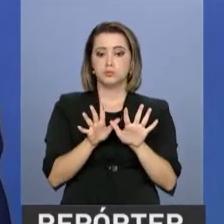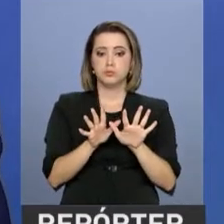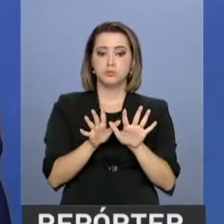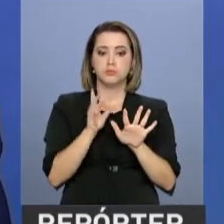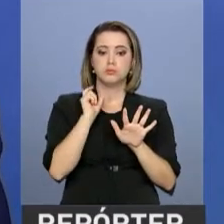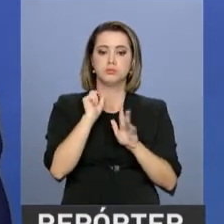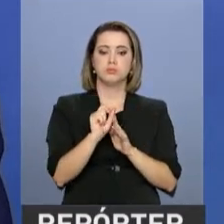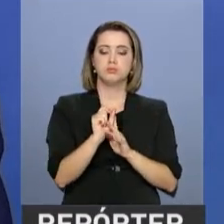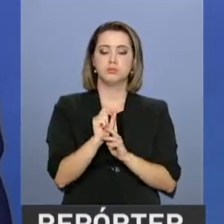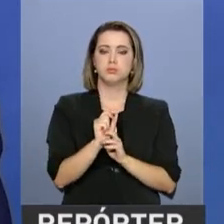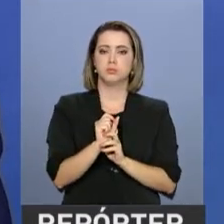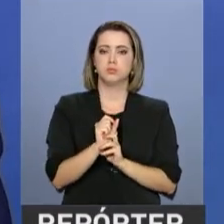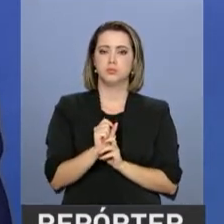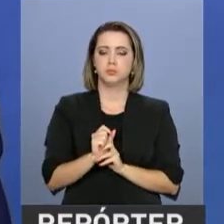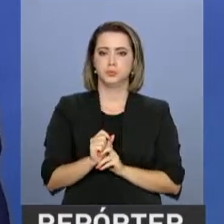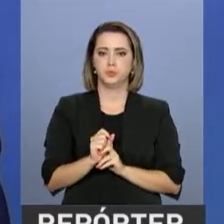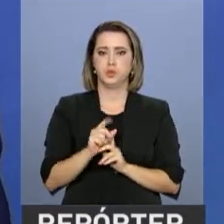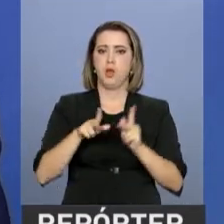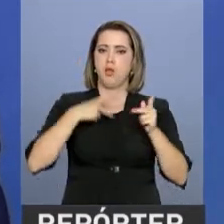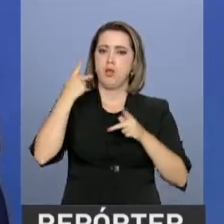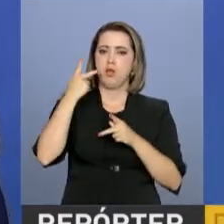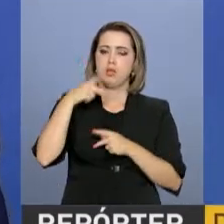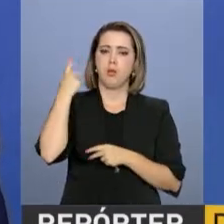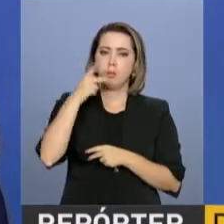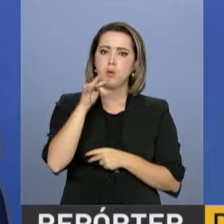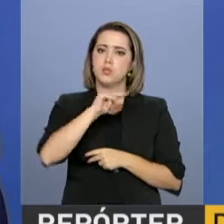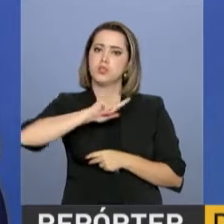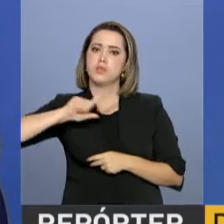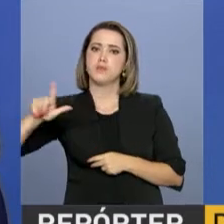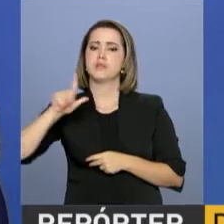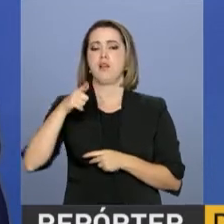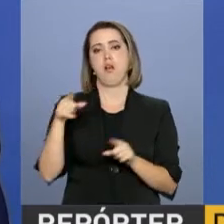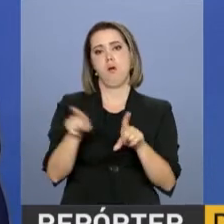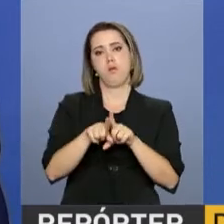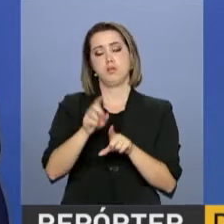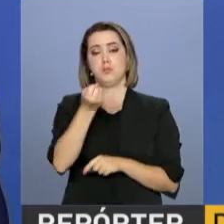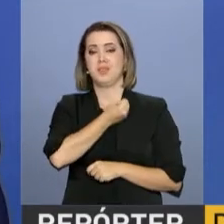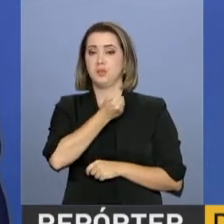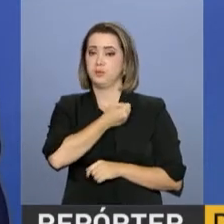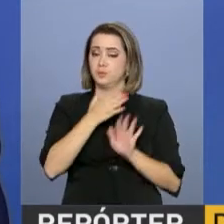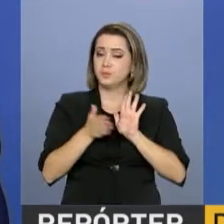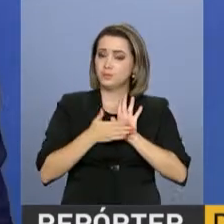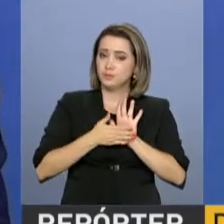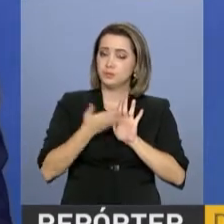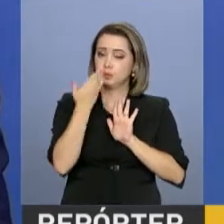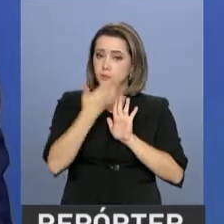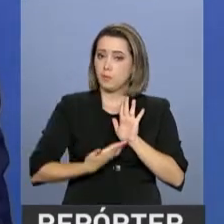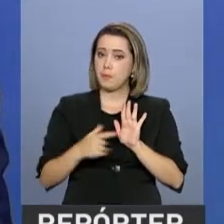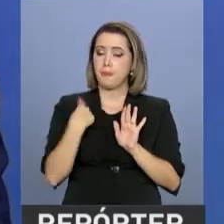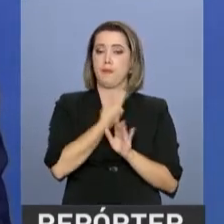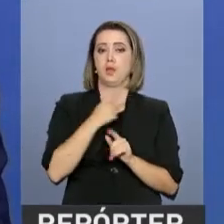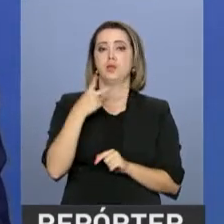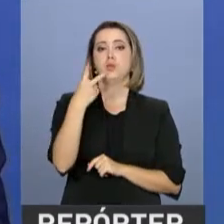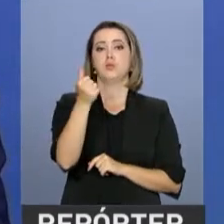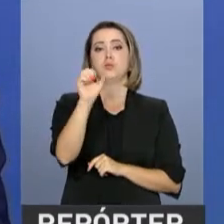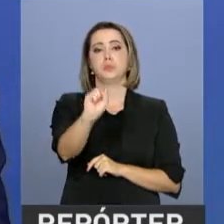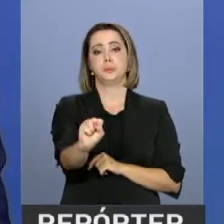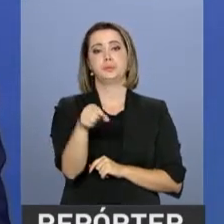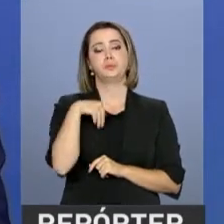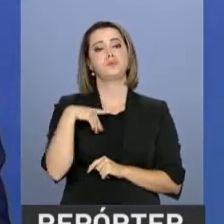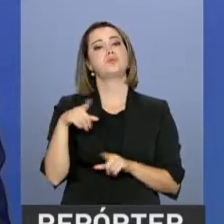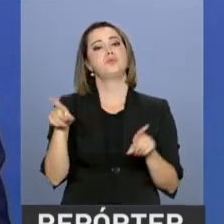respeito da política fiscal vitor números que são apresentados nós em 2018